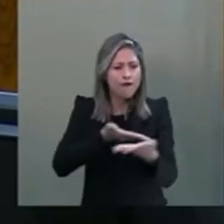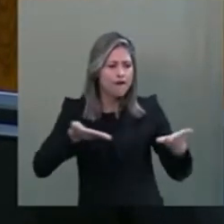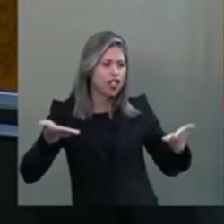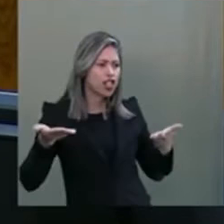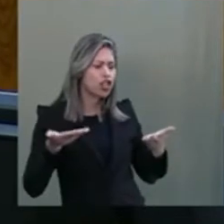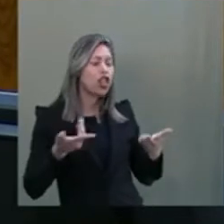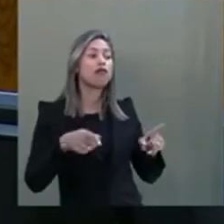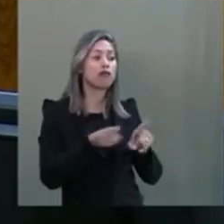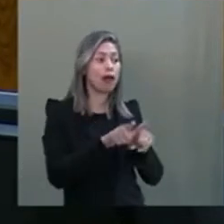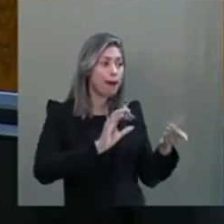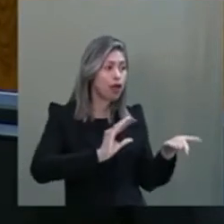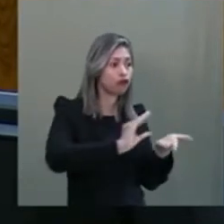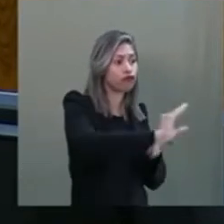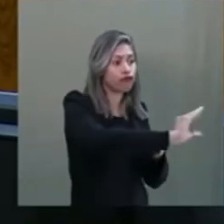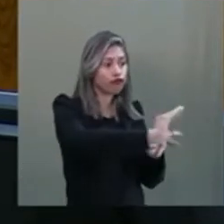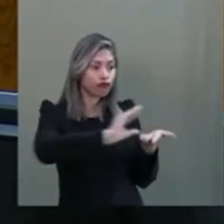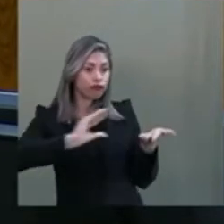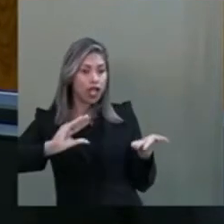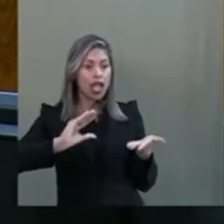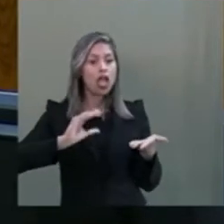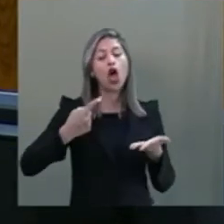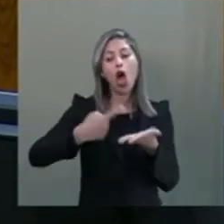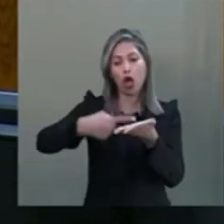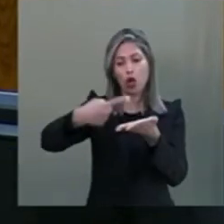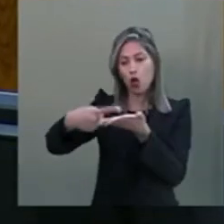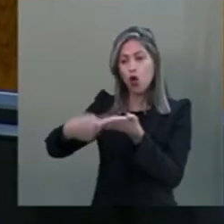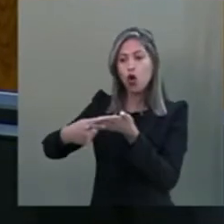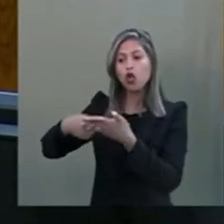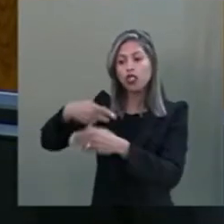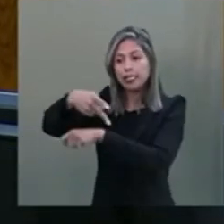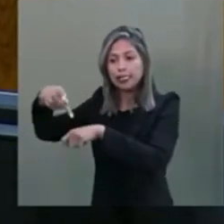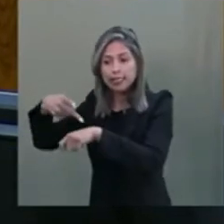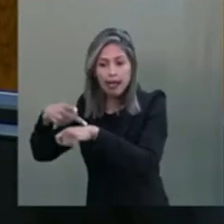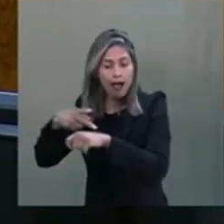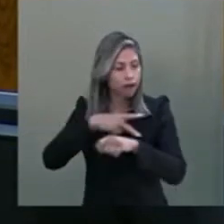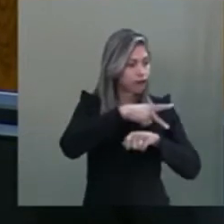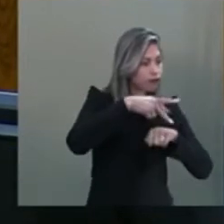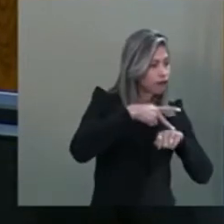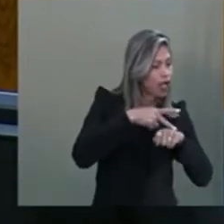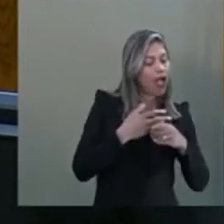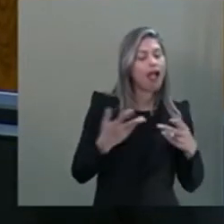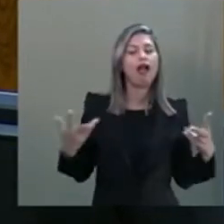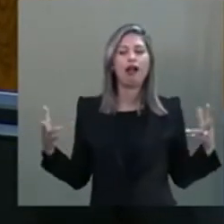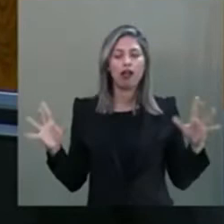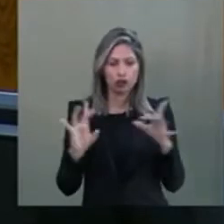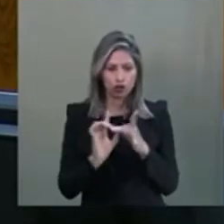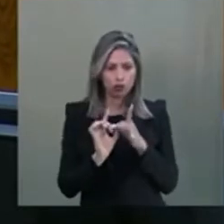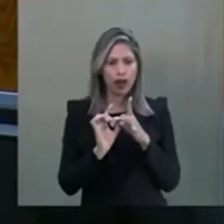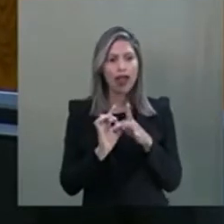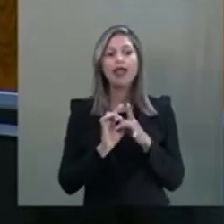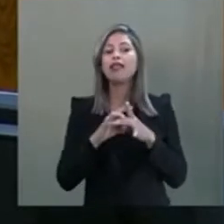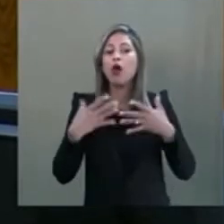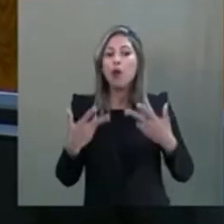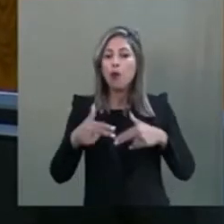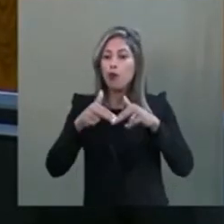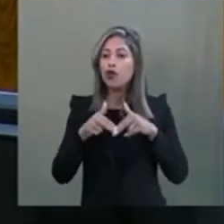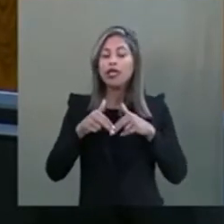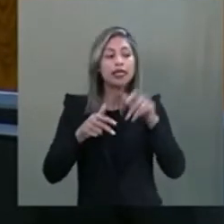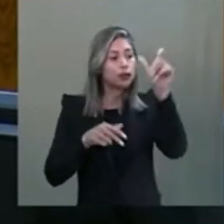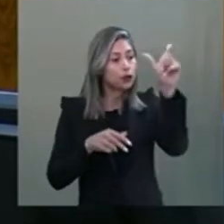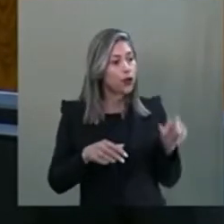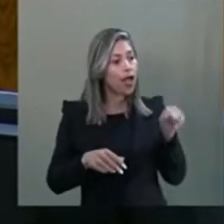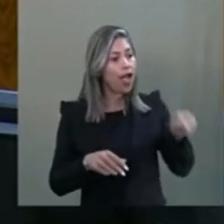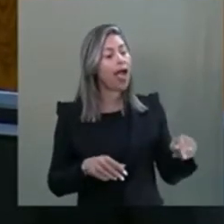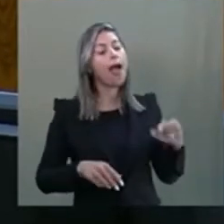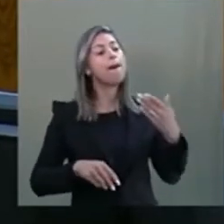de acordos de cooperação entre nossas nações. A presença nesta sessão solene do presidente